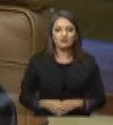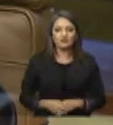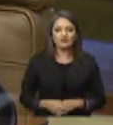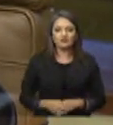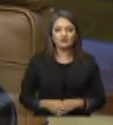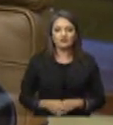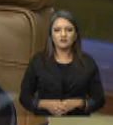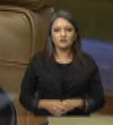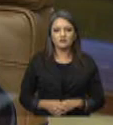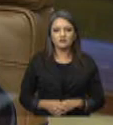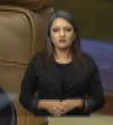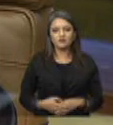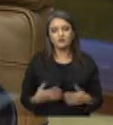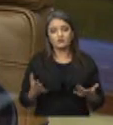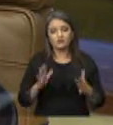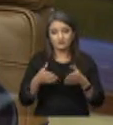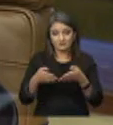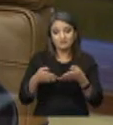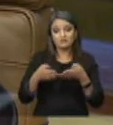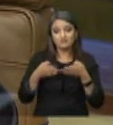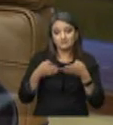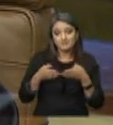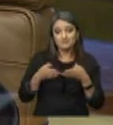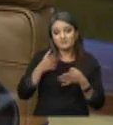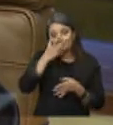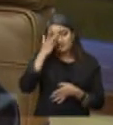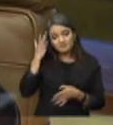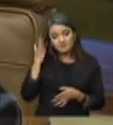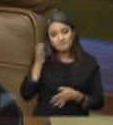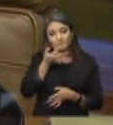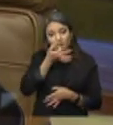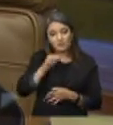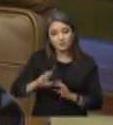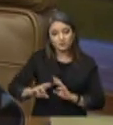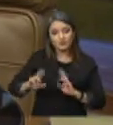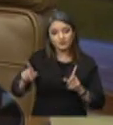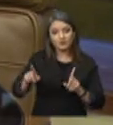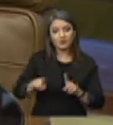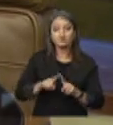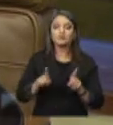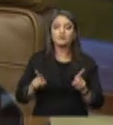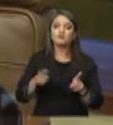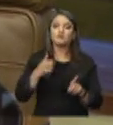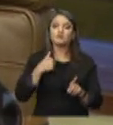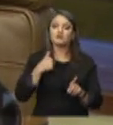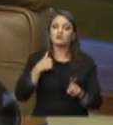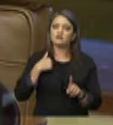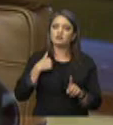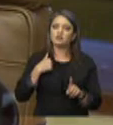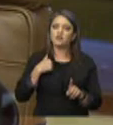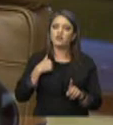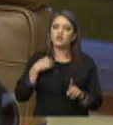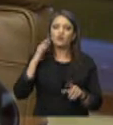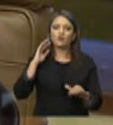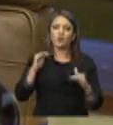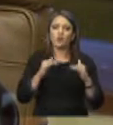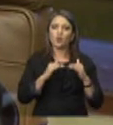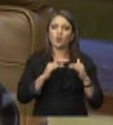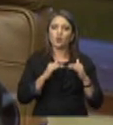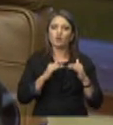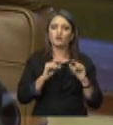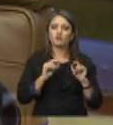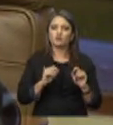adiantando pedindo todas as vendas das compreensões se diverso que eu me posto substancialmente na linha